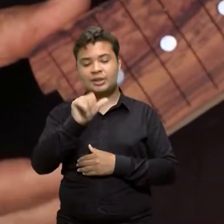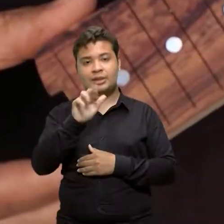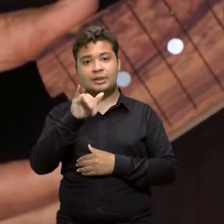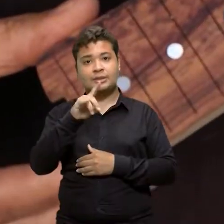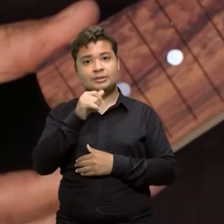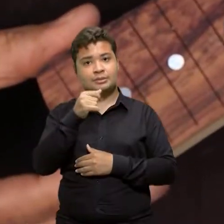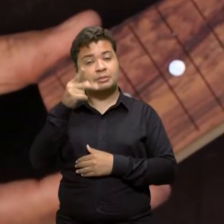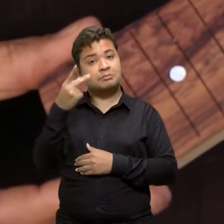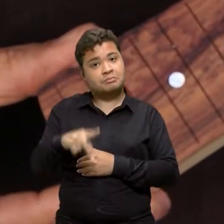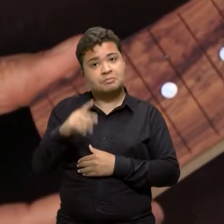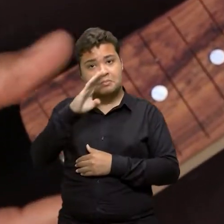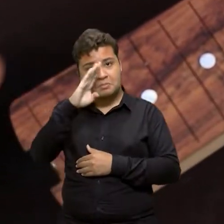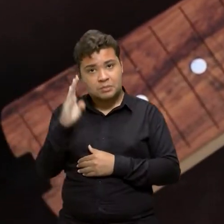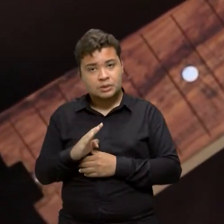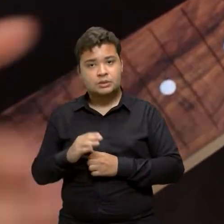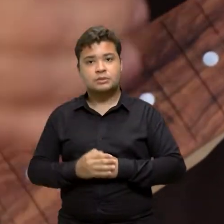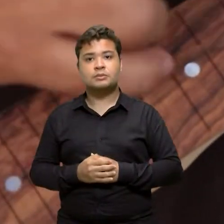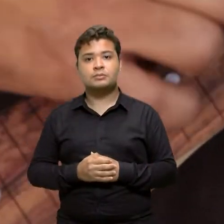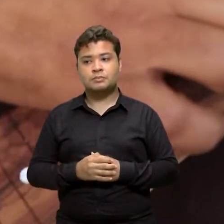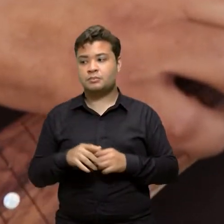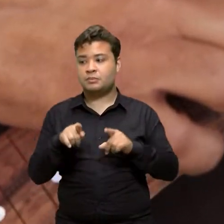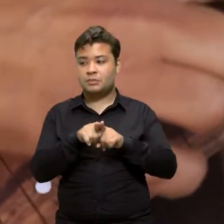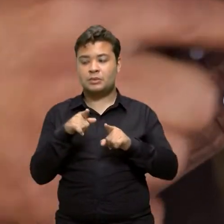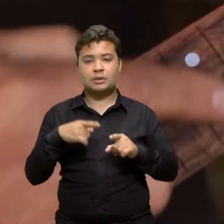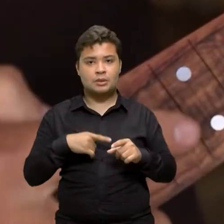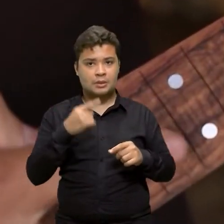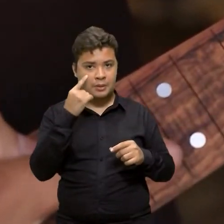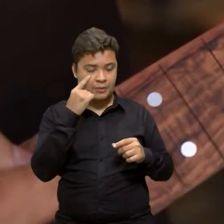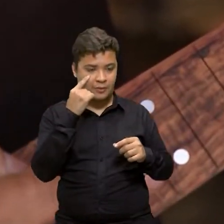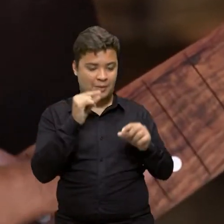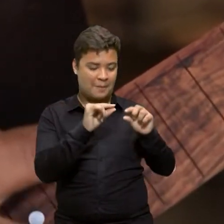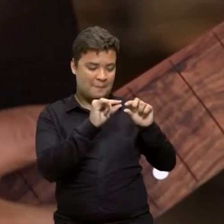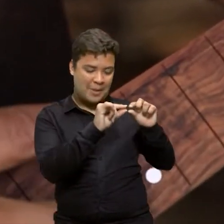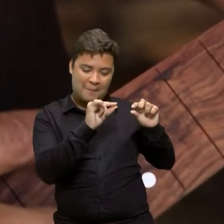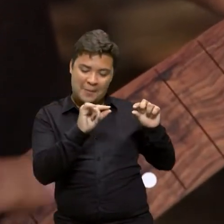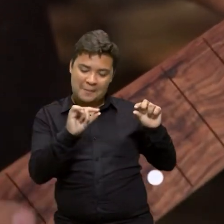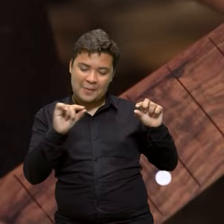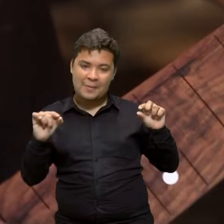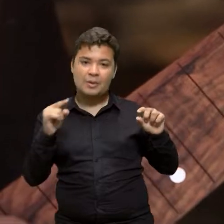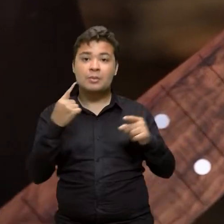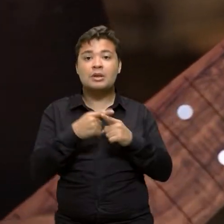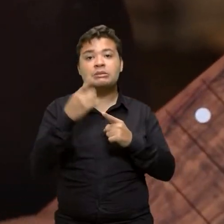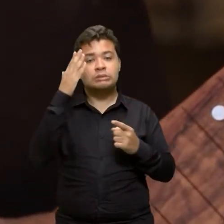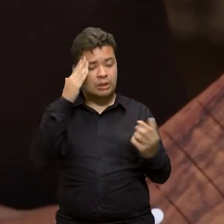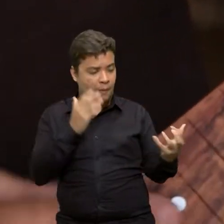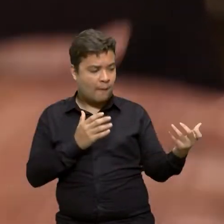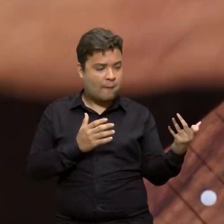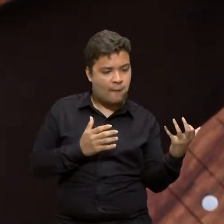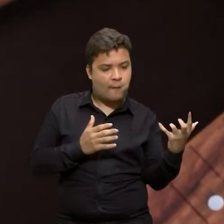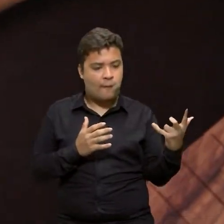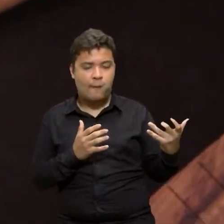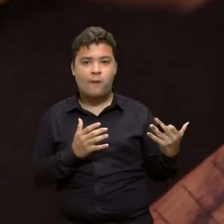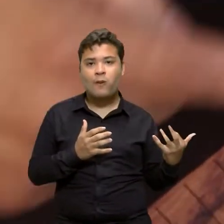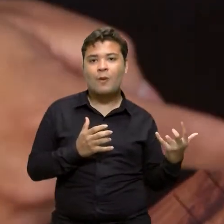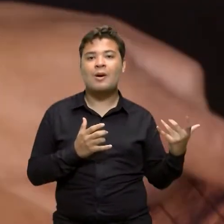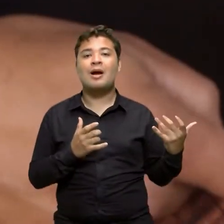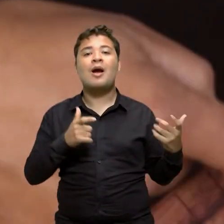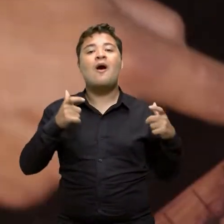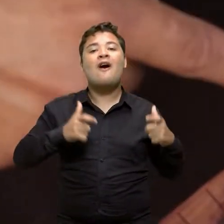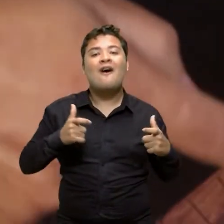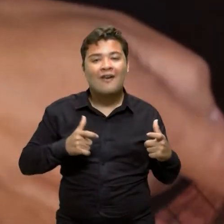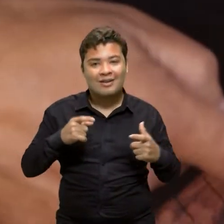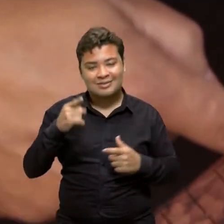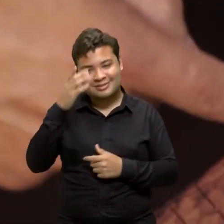aí a gente coloca também as marcações, que são essas bolinhas aqui, que vão orientar onde o músico vai fazer aí os acordes e os solos,